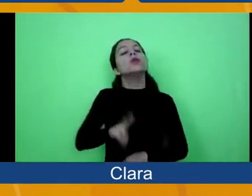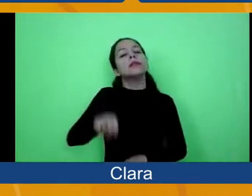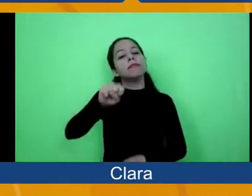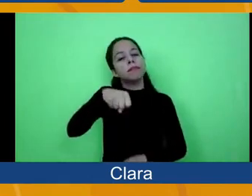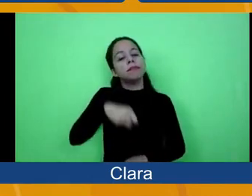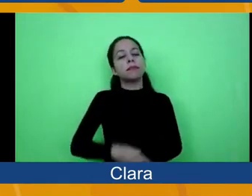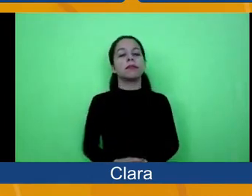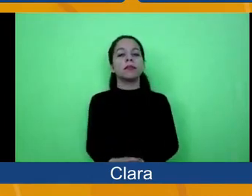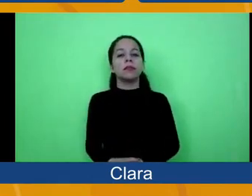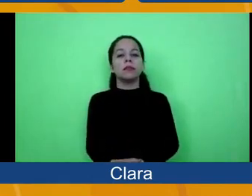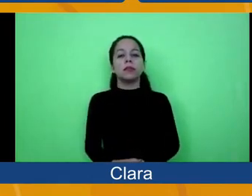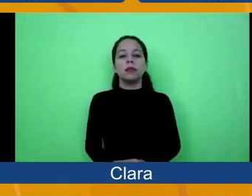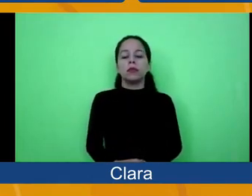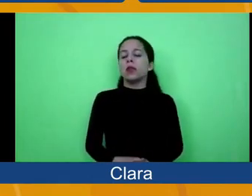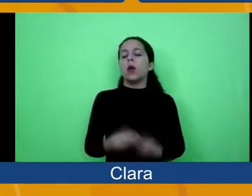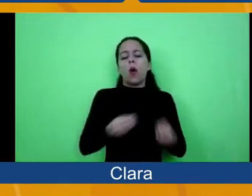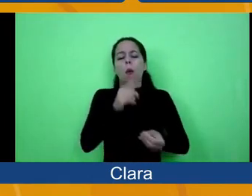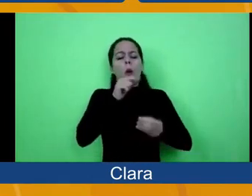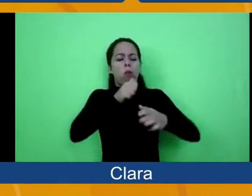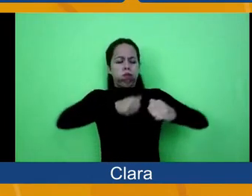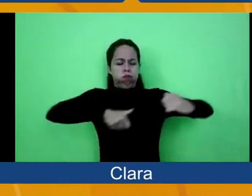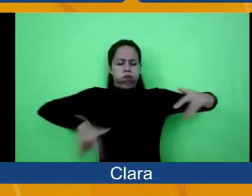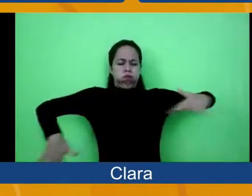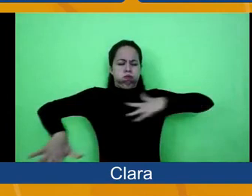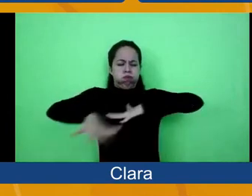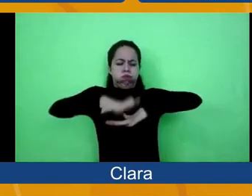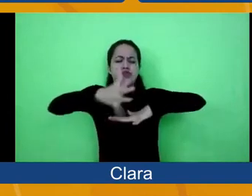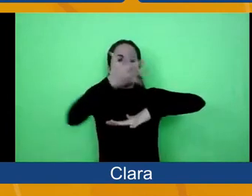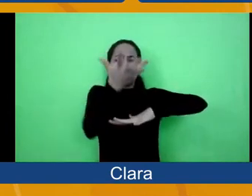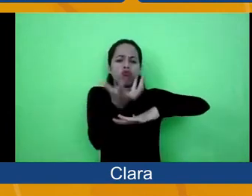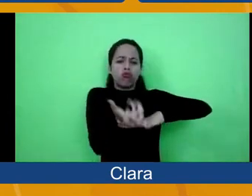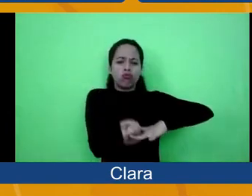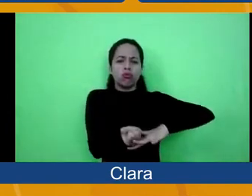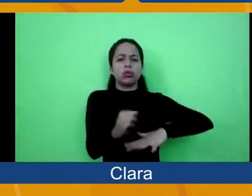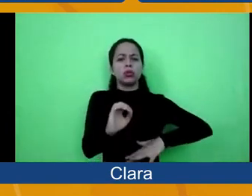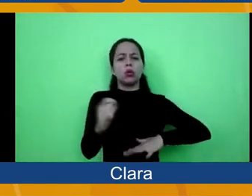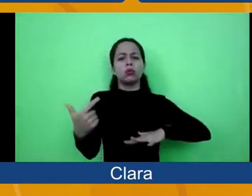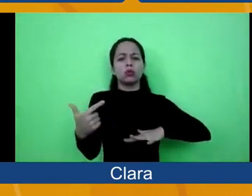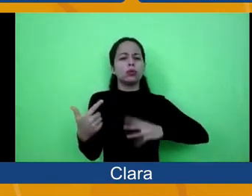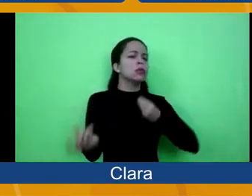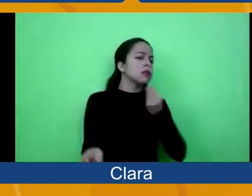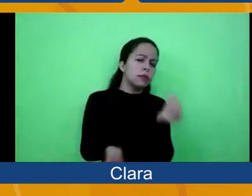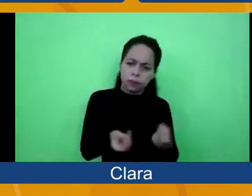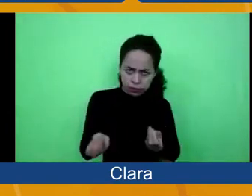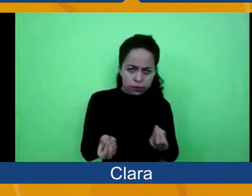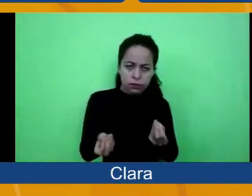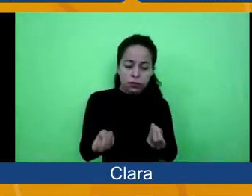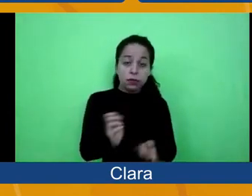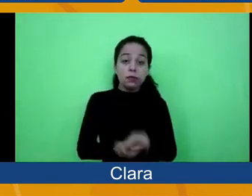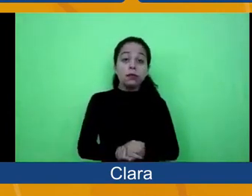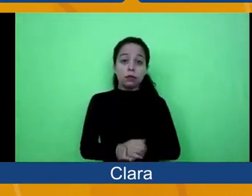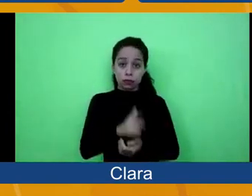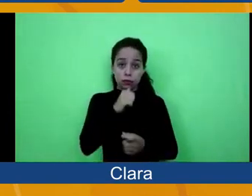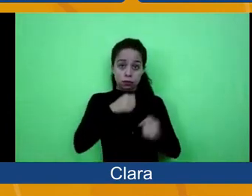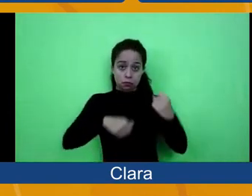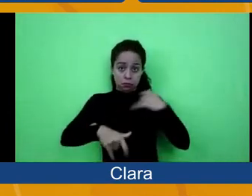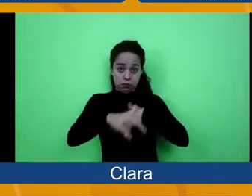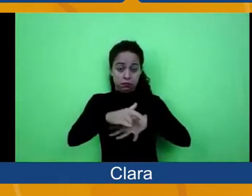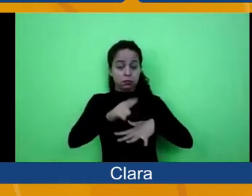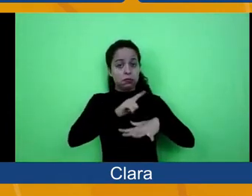dos oceanos? Ora, carbono absorvido pelos oceanos, os oceanos absorvem carbono da